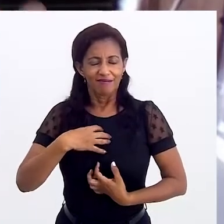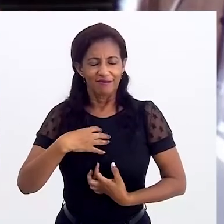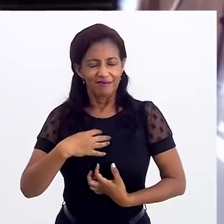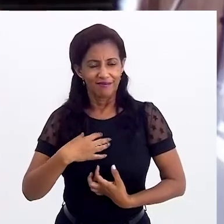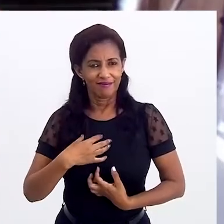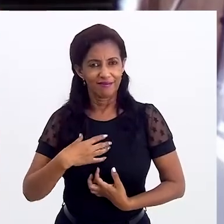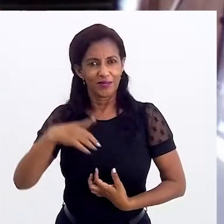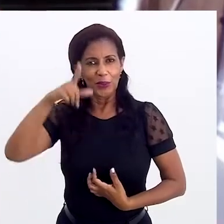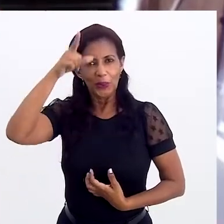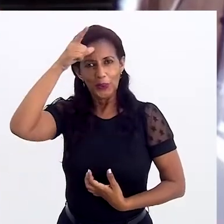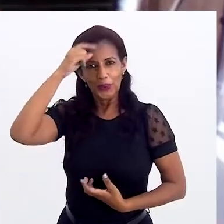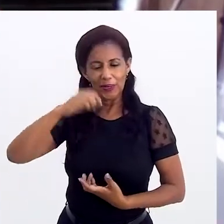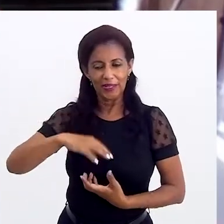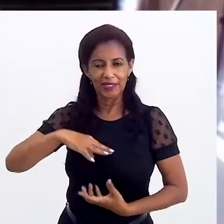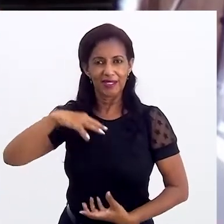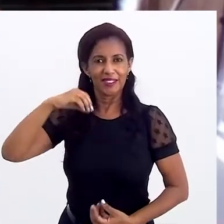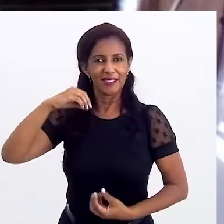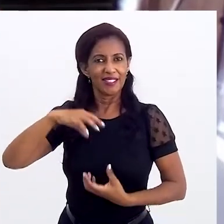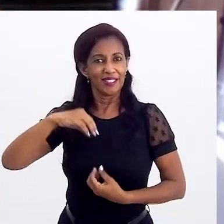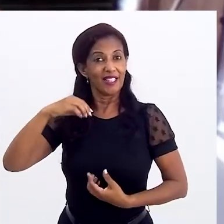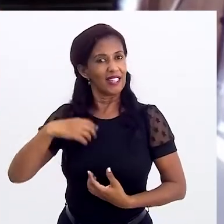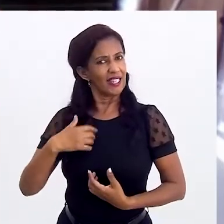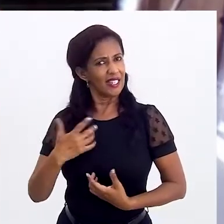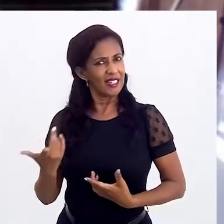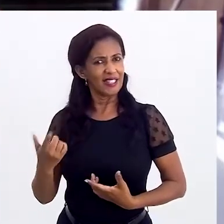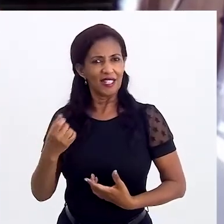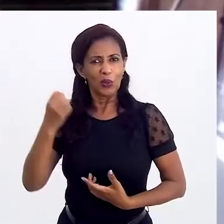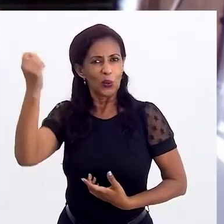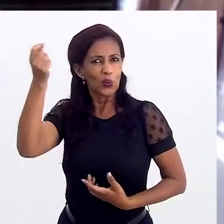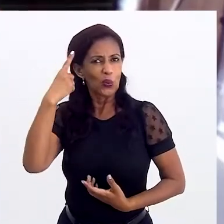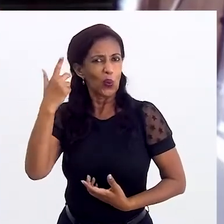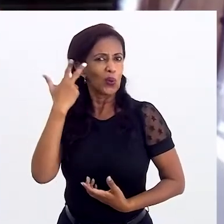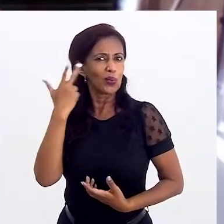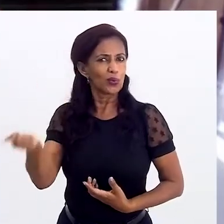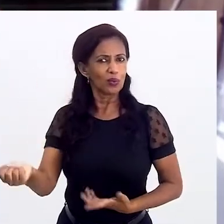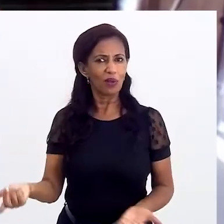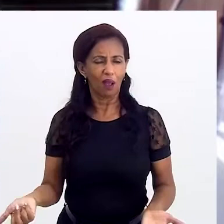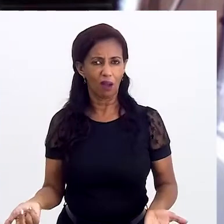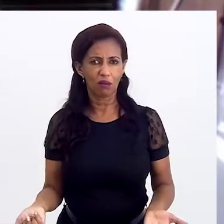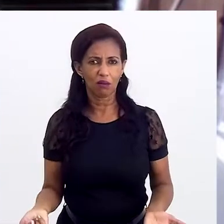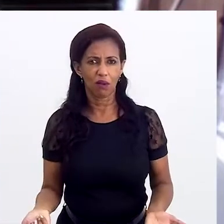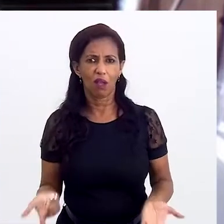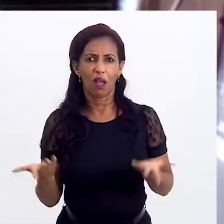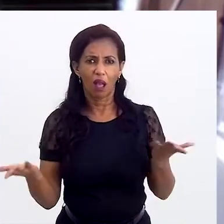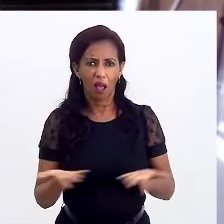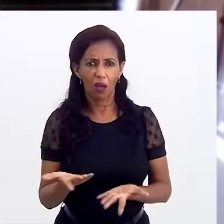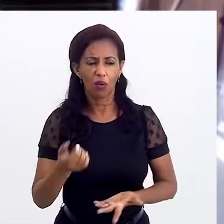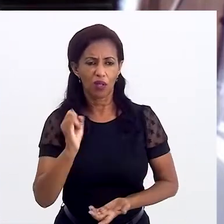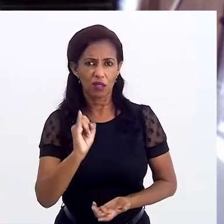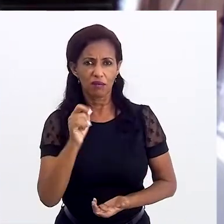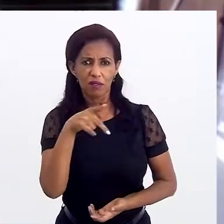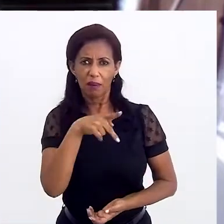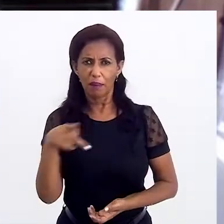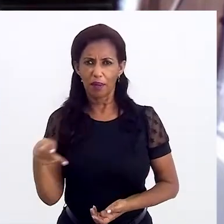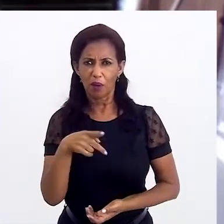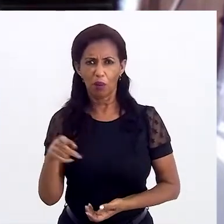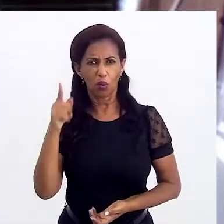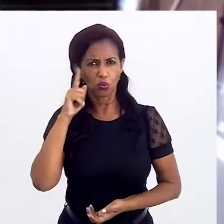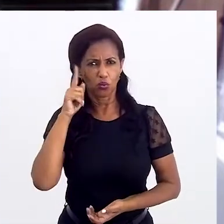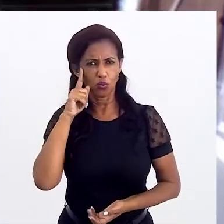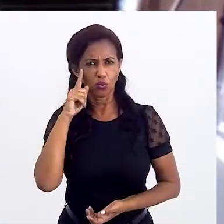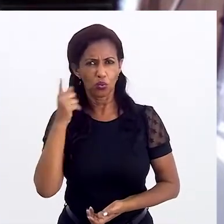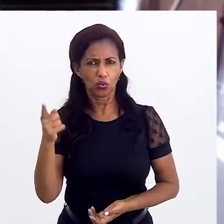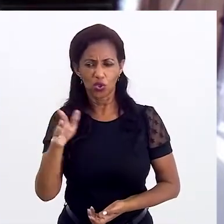alma do artista respirar, né? Ele tem aquele talento natural. Agora, se vai pegar um cara que